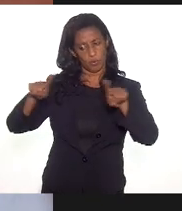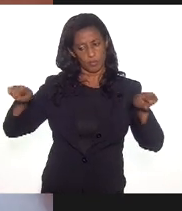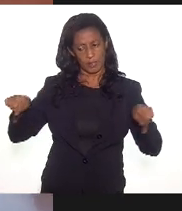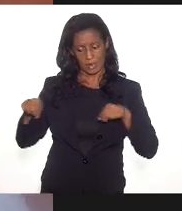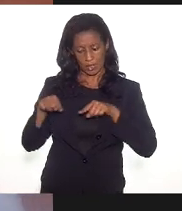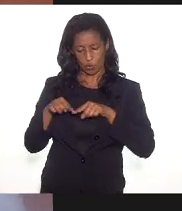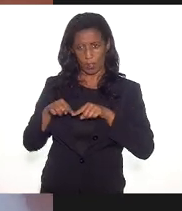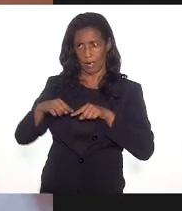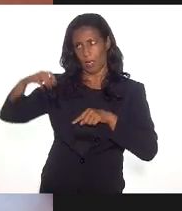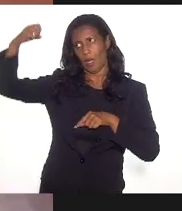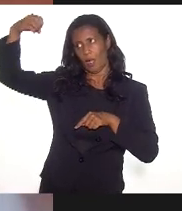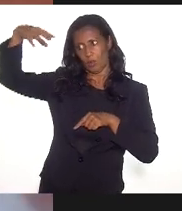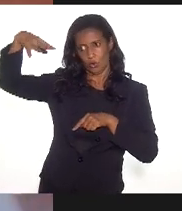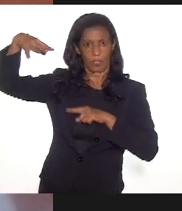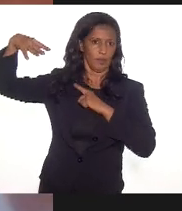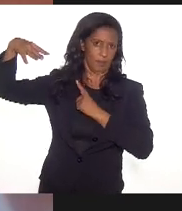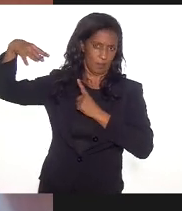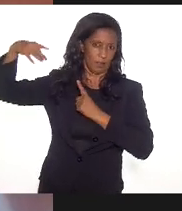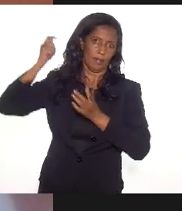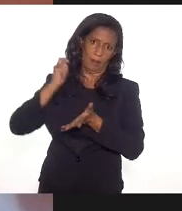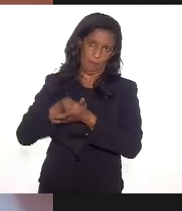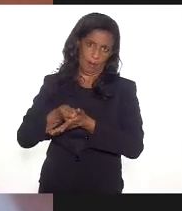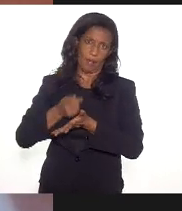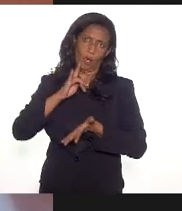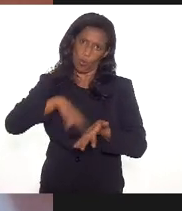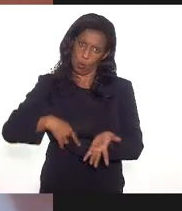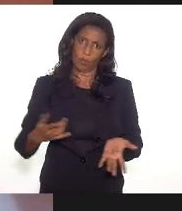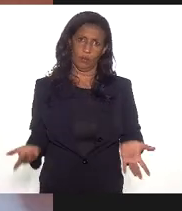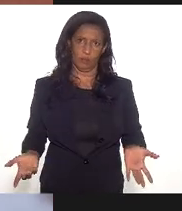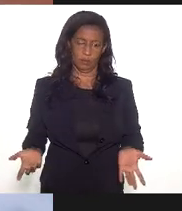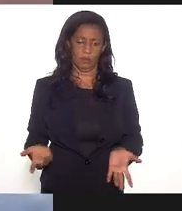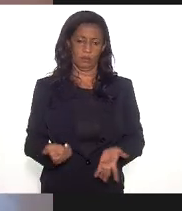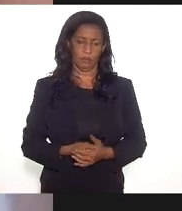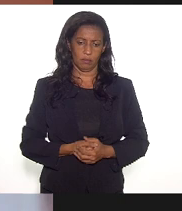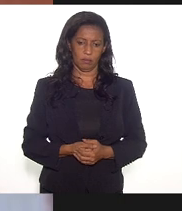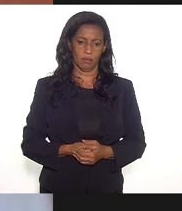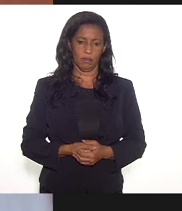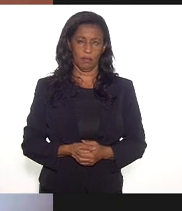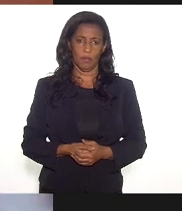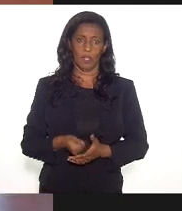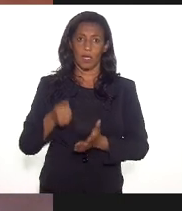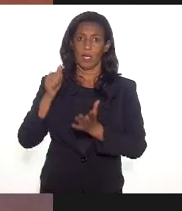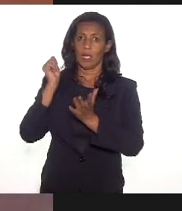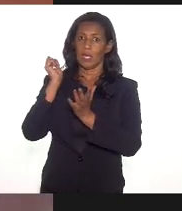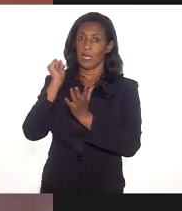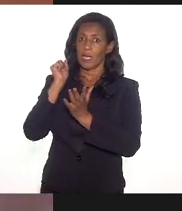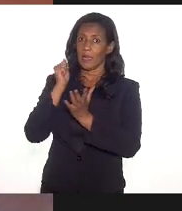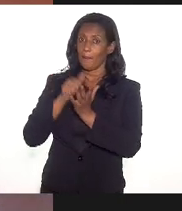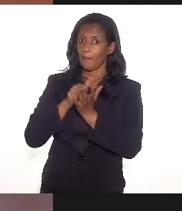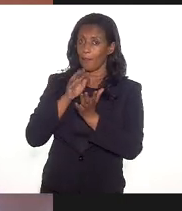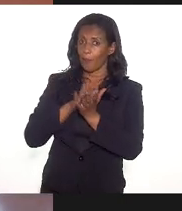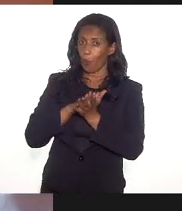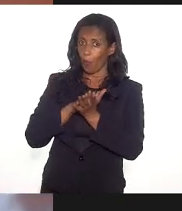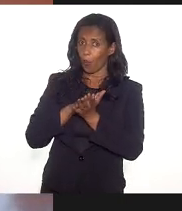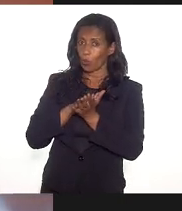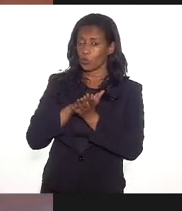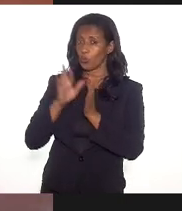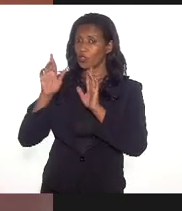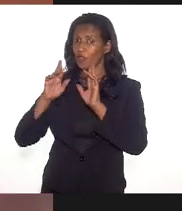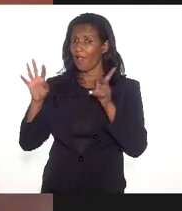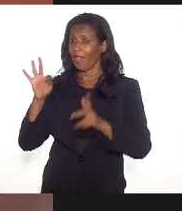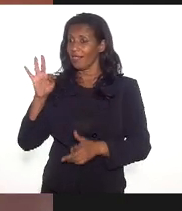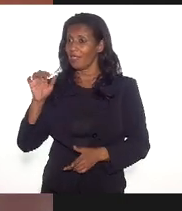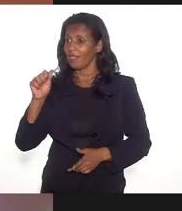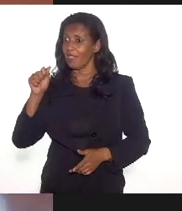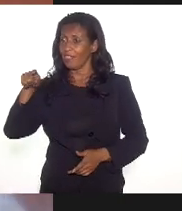com a luz acesa, tem que pagar a conta de luz, pelo amor de Deus. Imposto não é igual a taxa. Taxa é um serviço